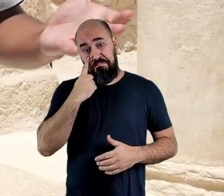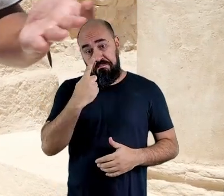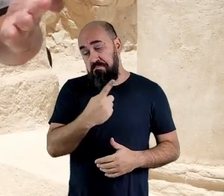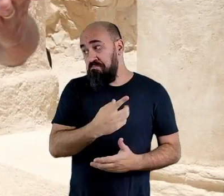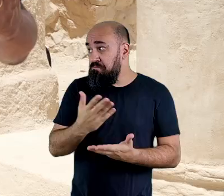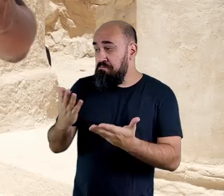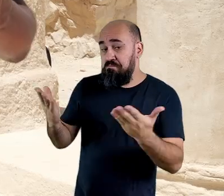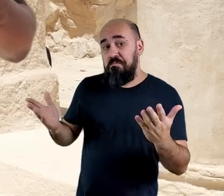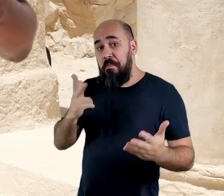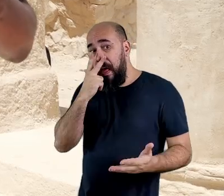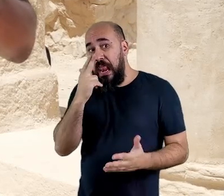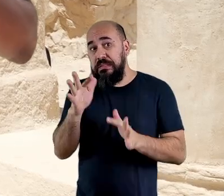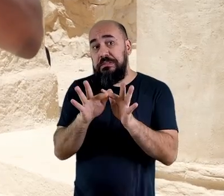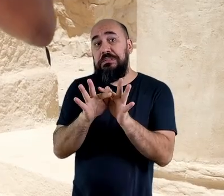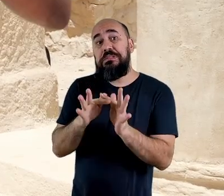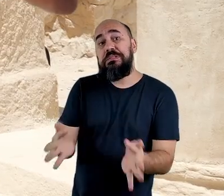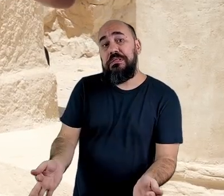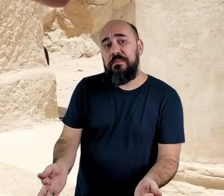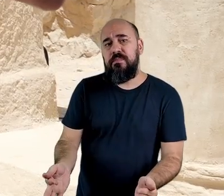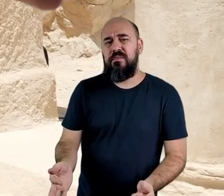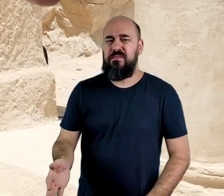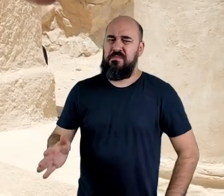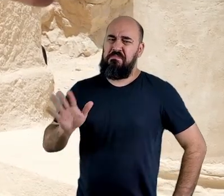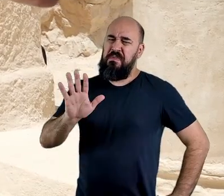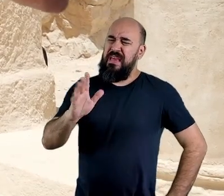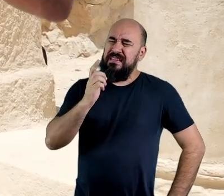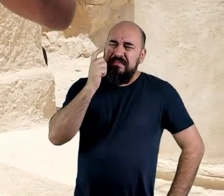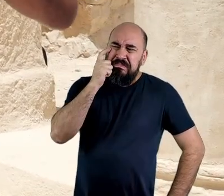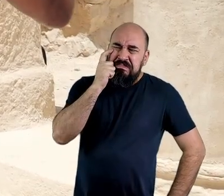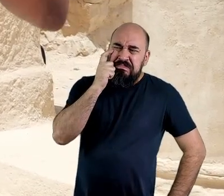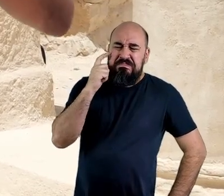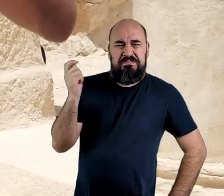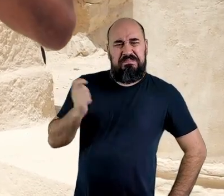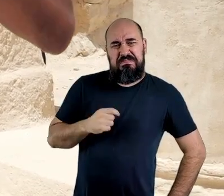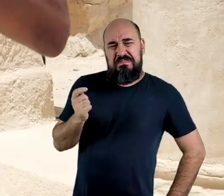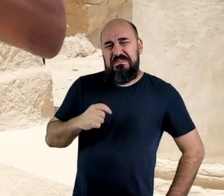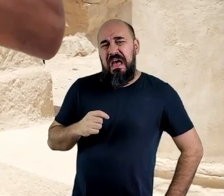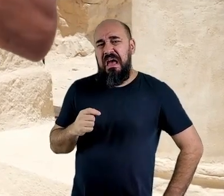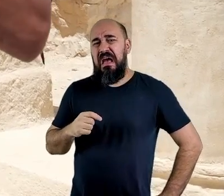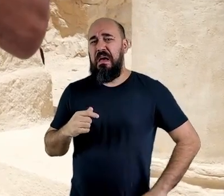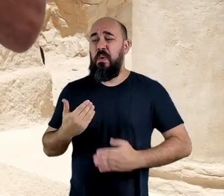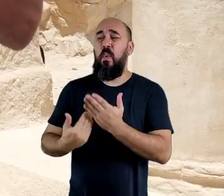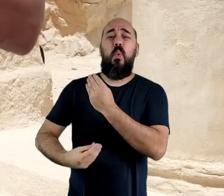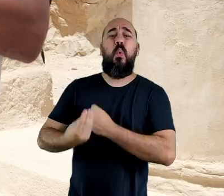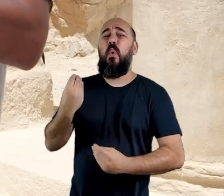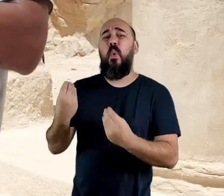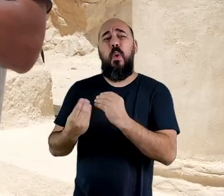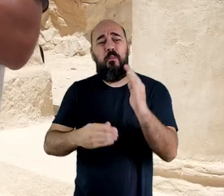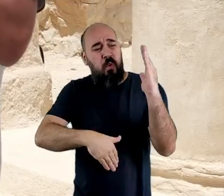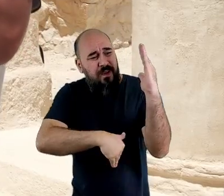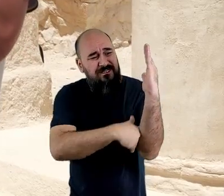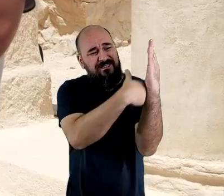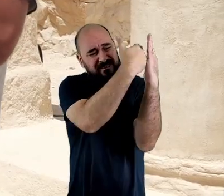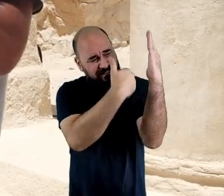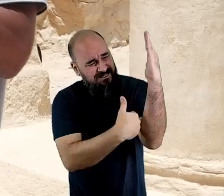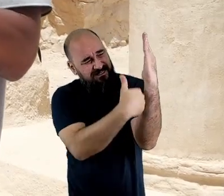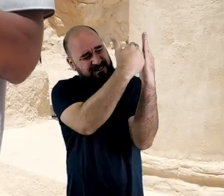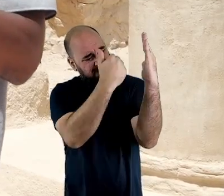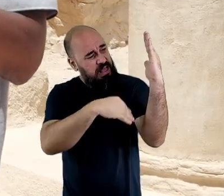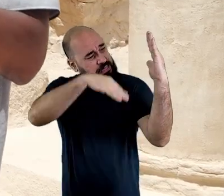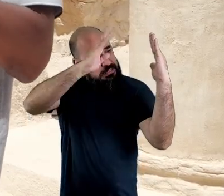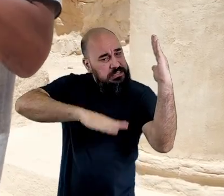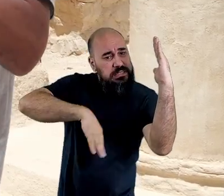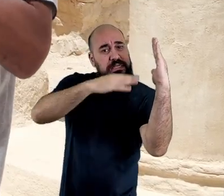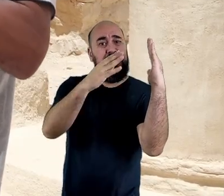coisa simples. Mas será que tem algum reboco que dá para a gente ver da época com alguma tinta, alguma coisa? Vamos ver